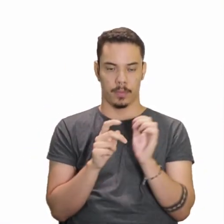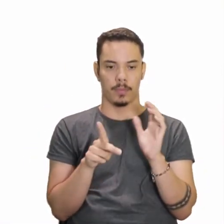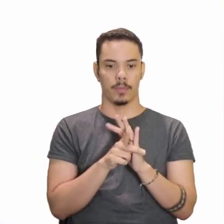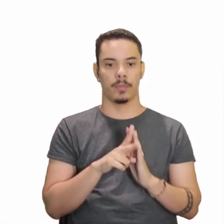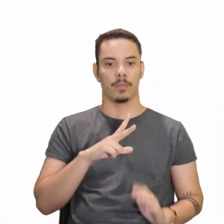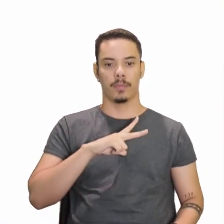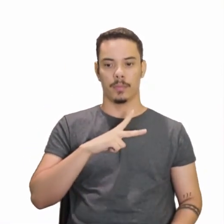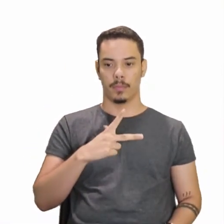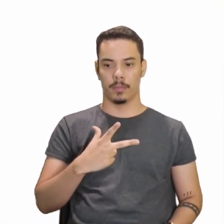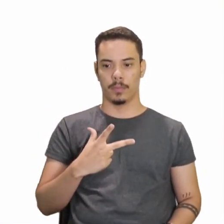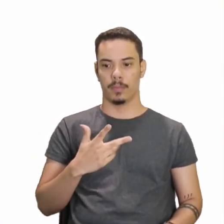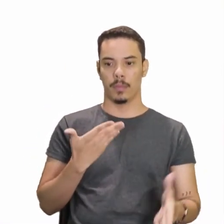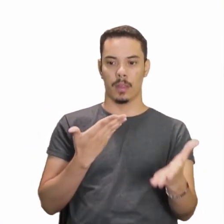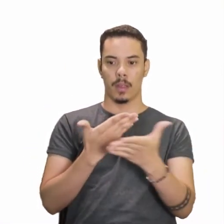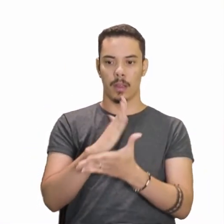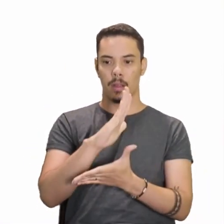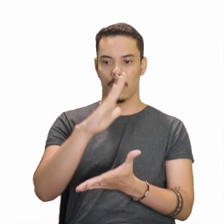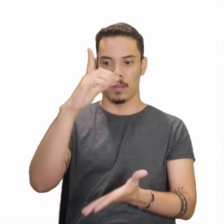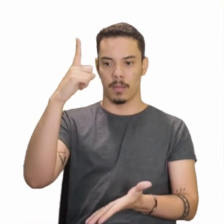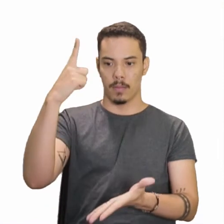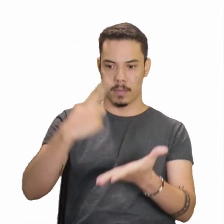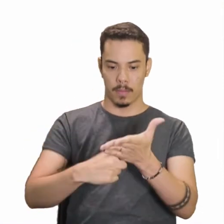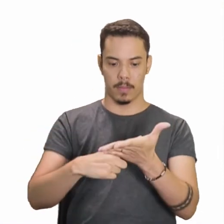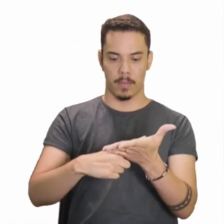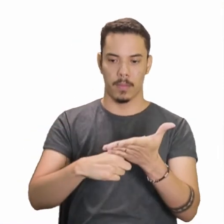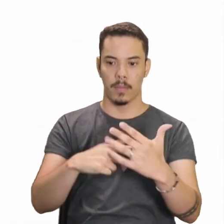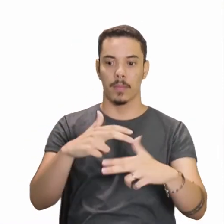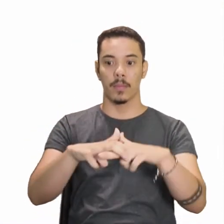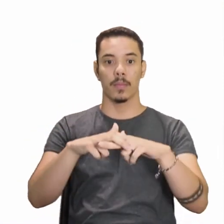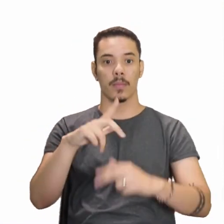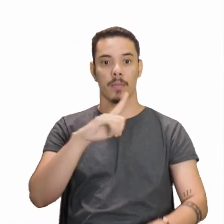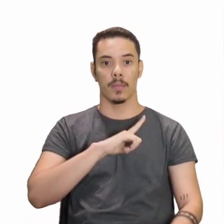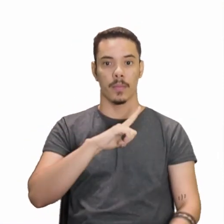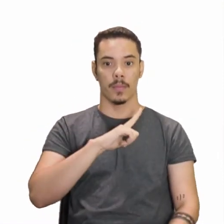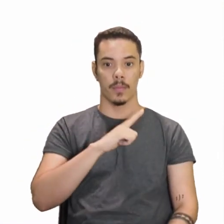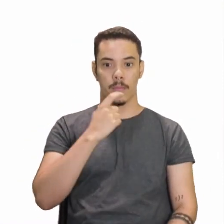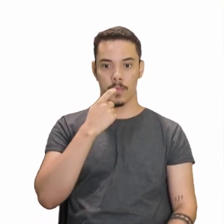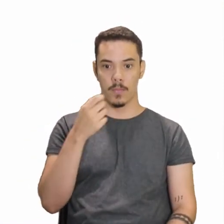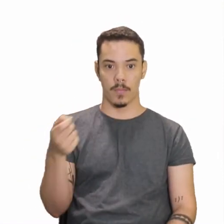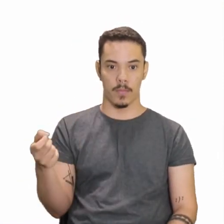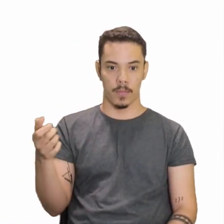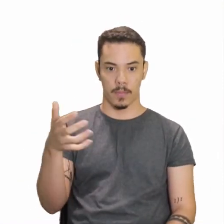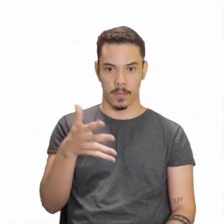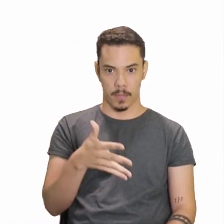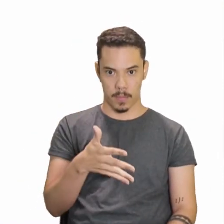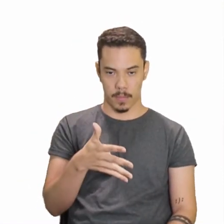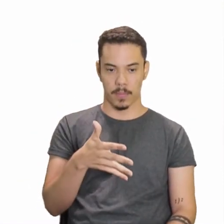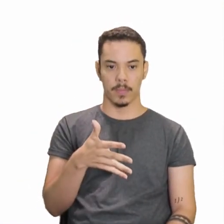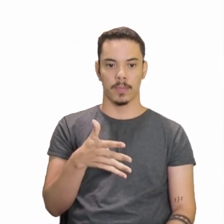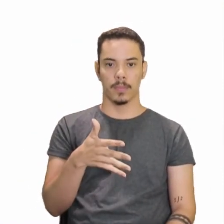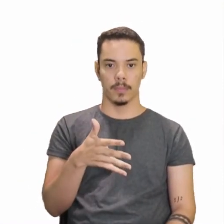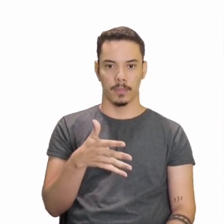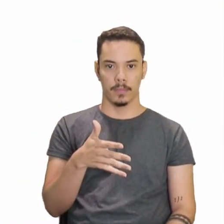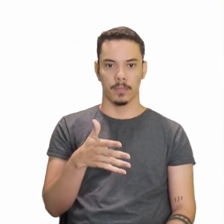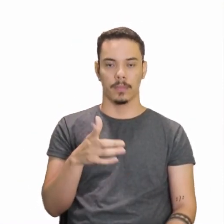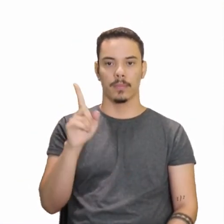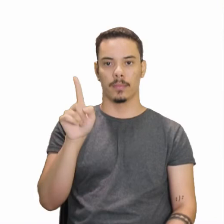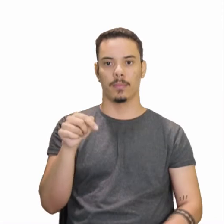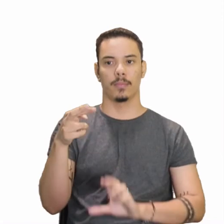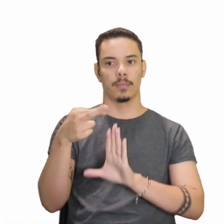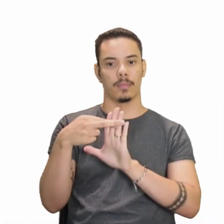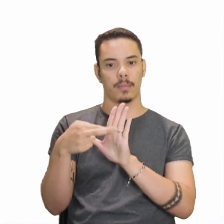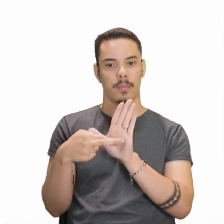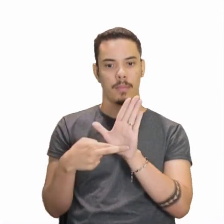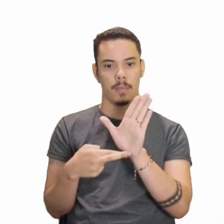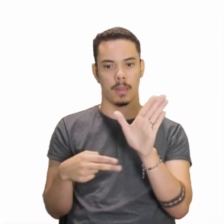português que aprova o acordo, né? E aí nós temos o mais atual, que aí trouxe a regra para